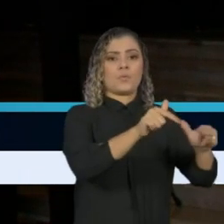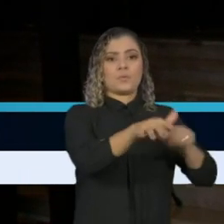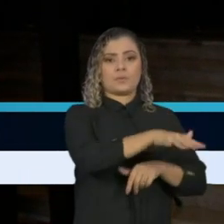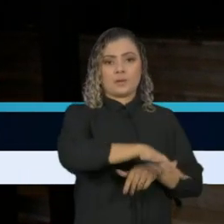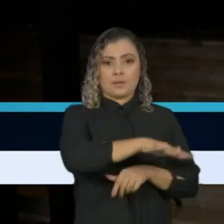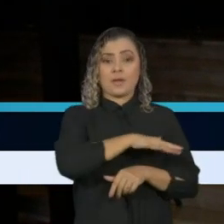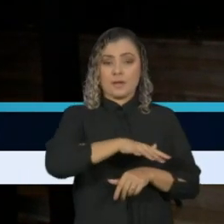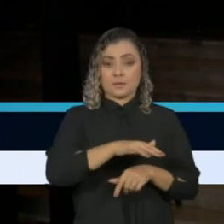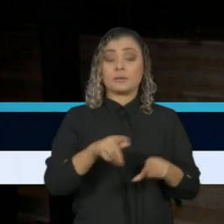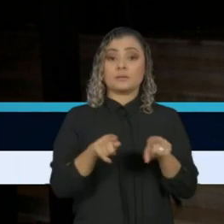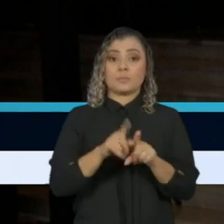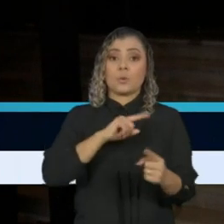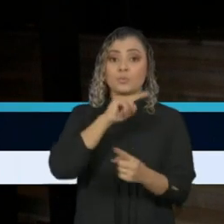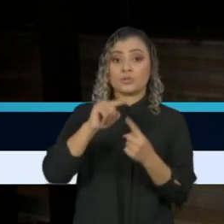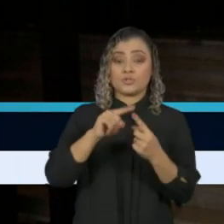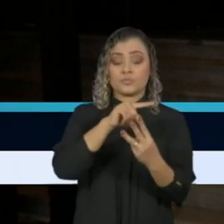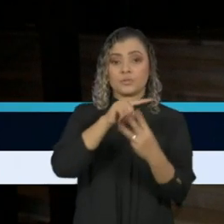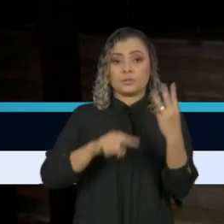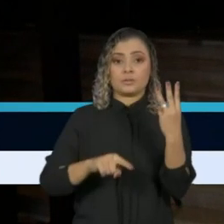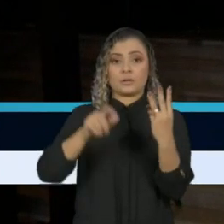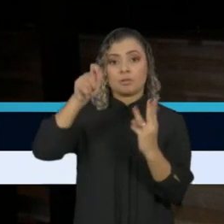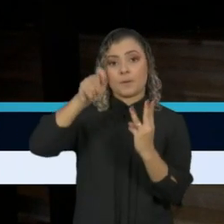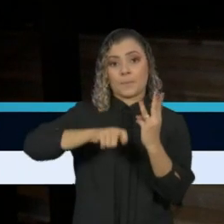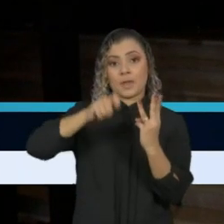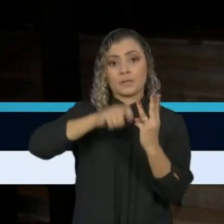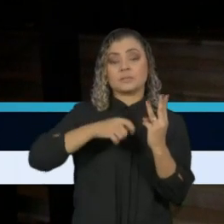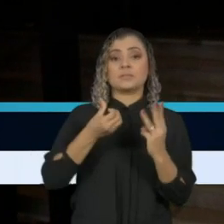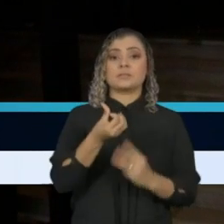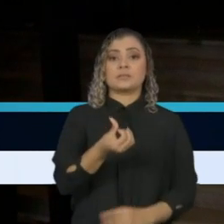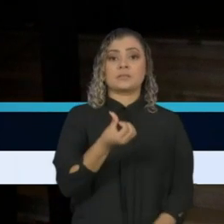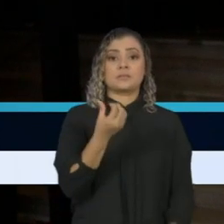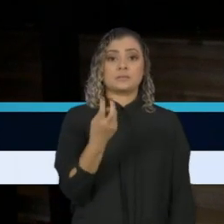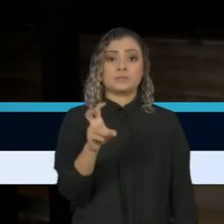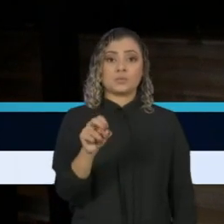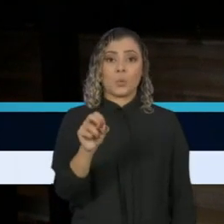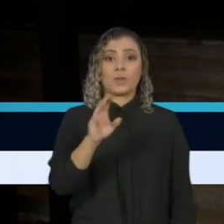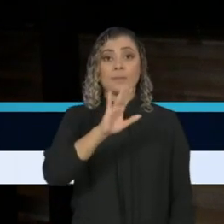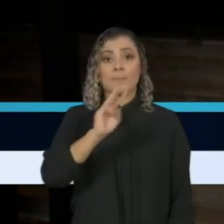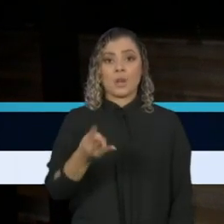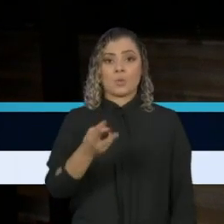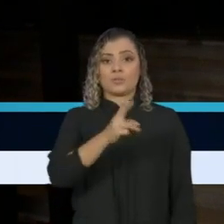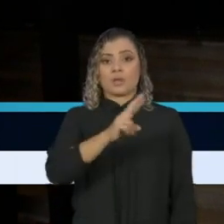áreas. Temos meta nesses 3 meses de reduzir 650